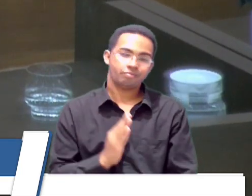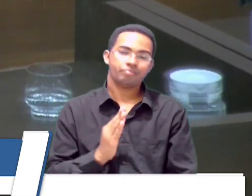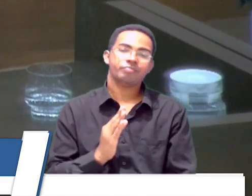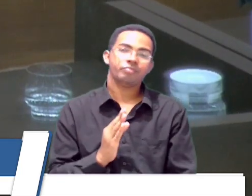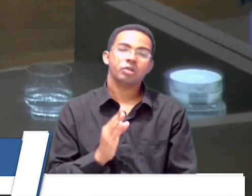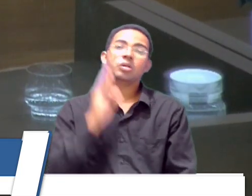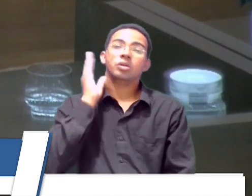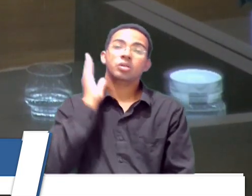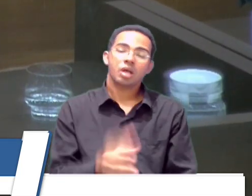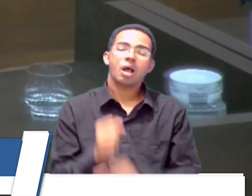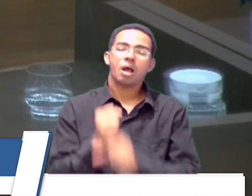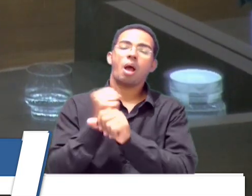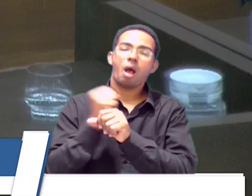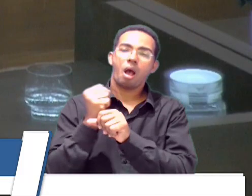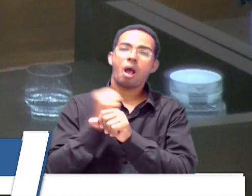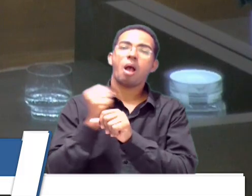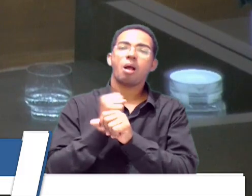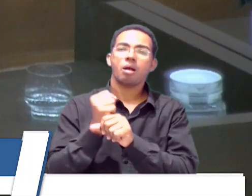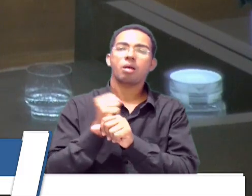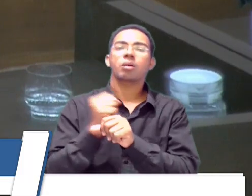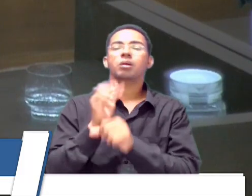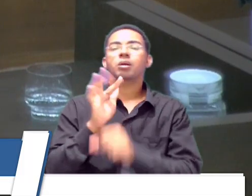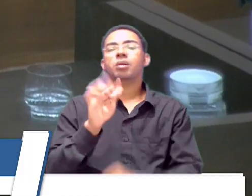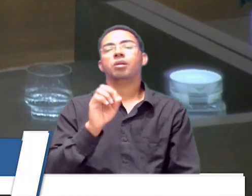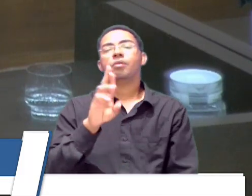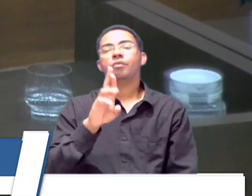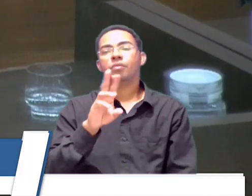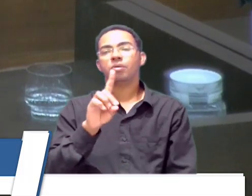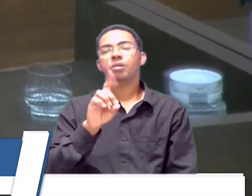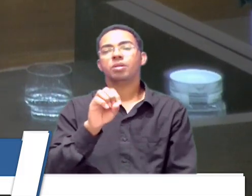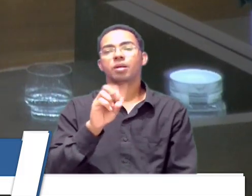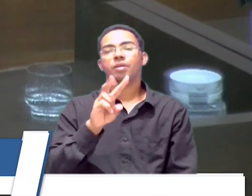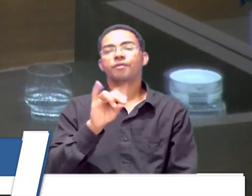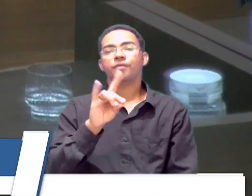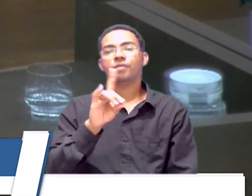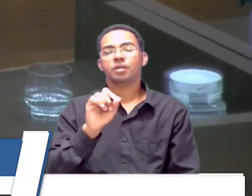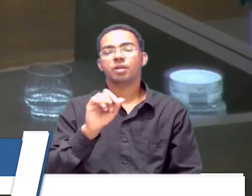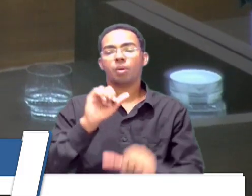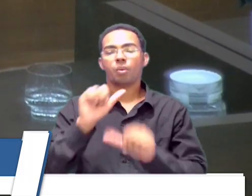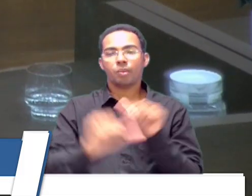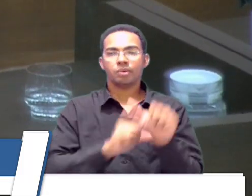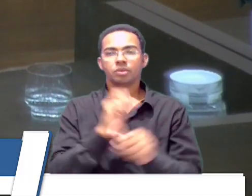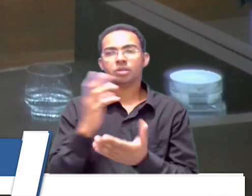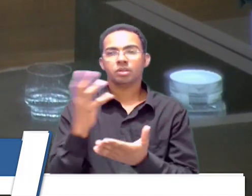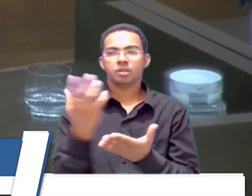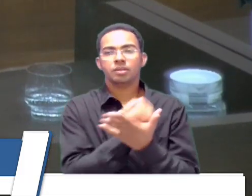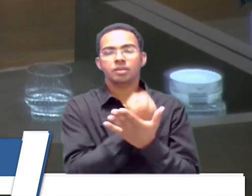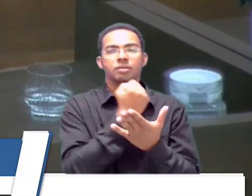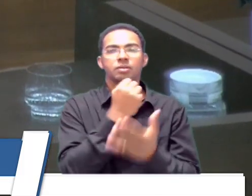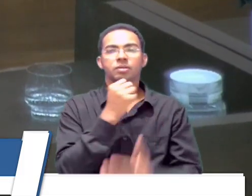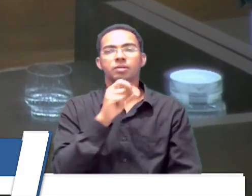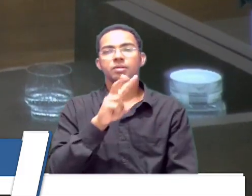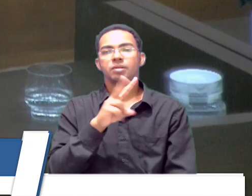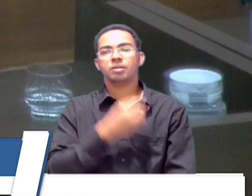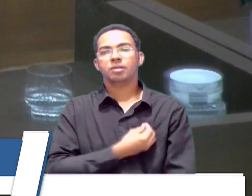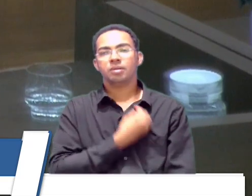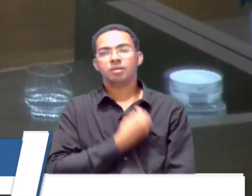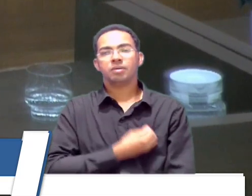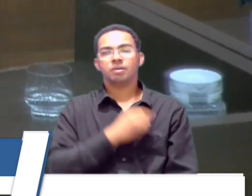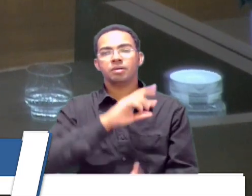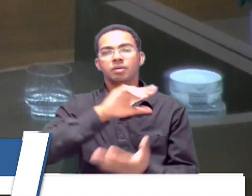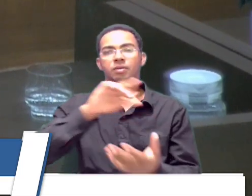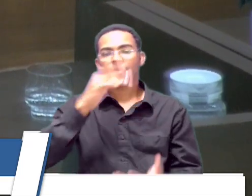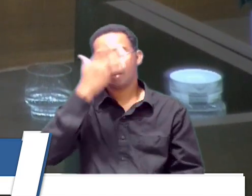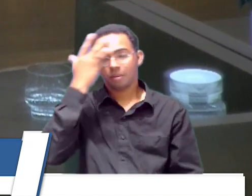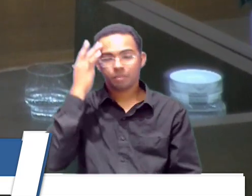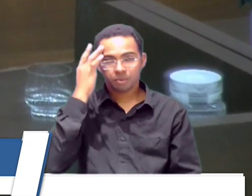faz anos que a Flor da Vida está mudando e está salvando vida de muita gente,